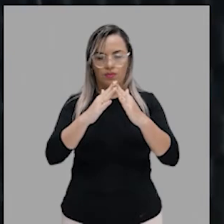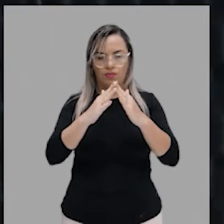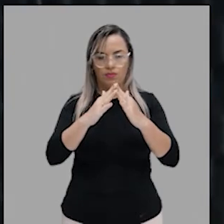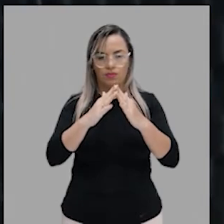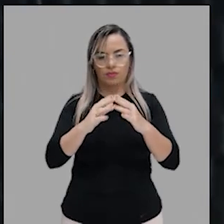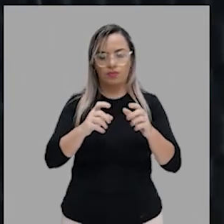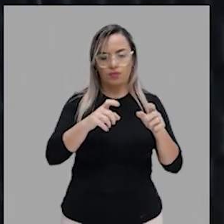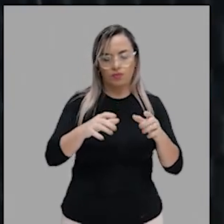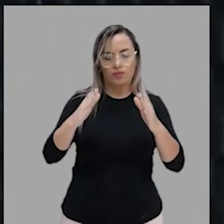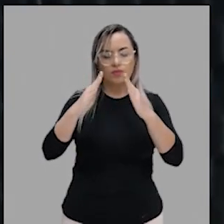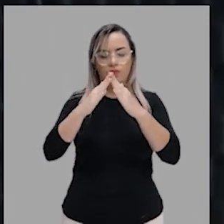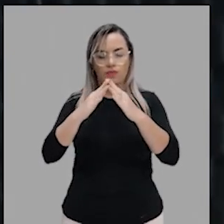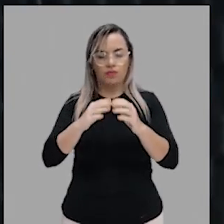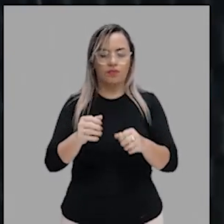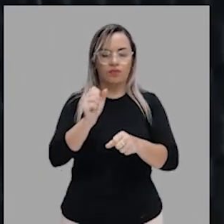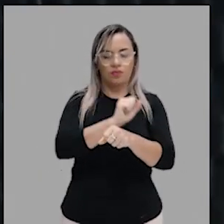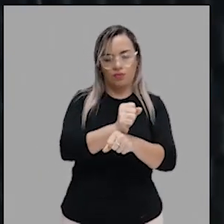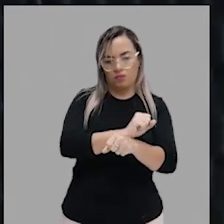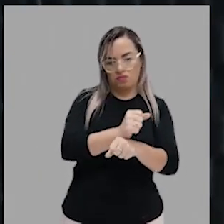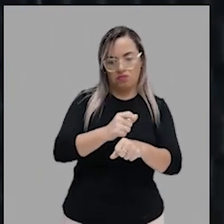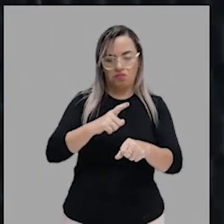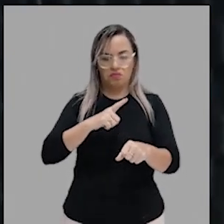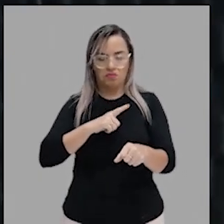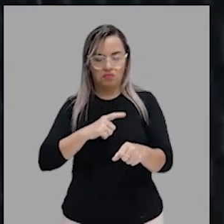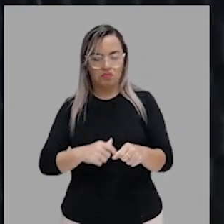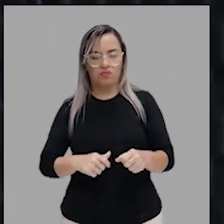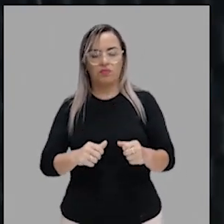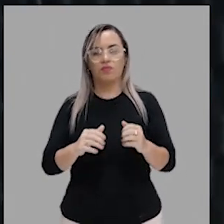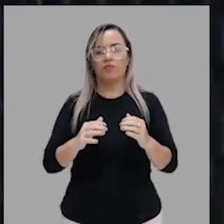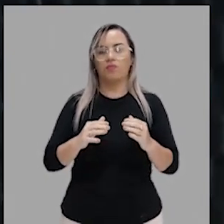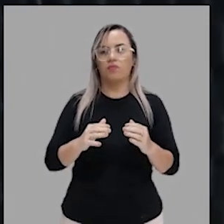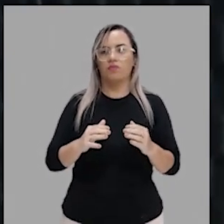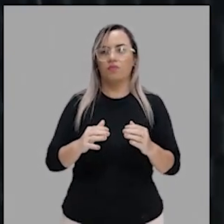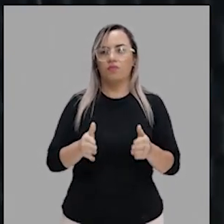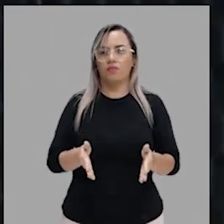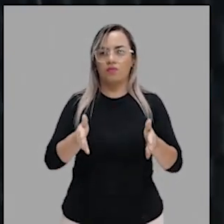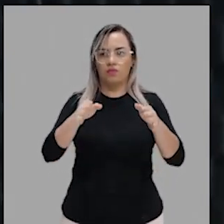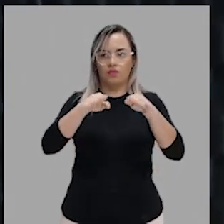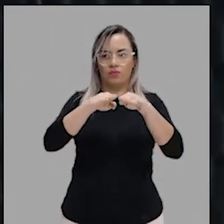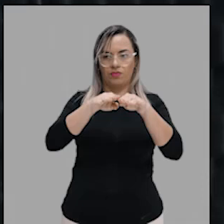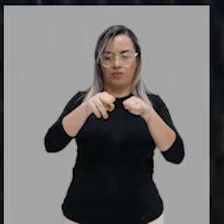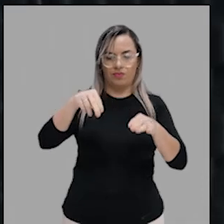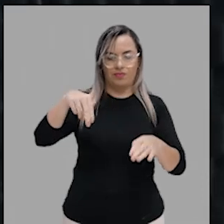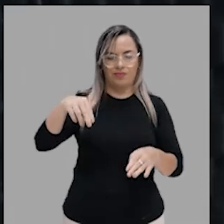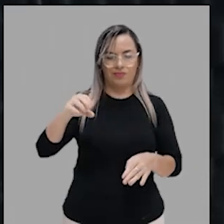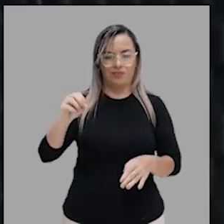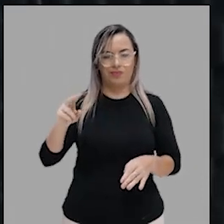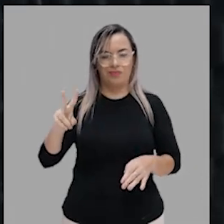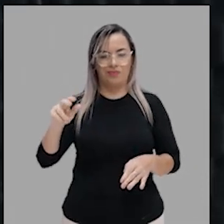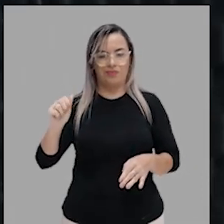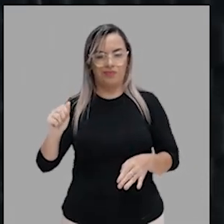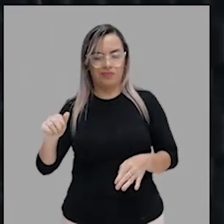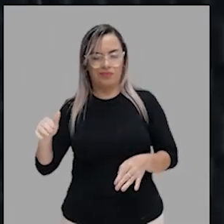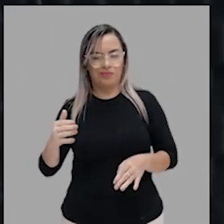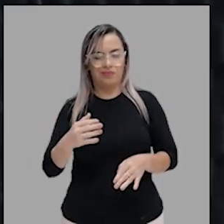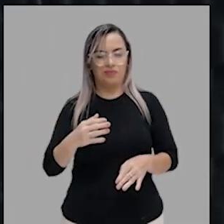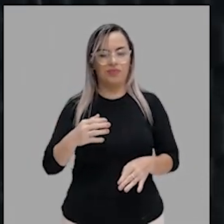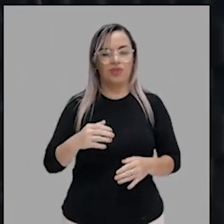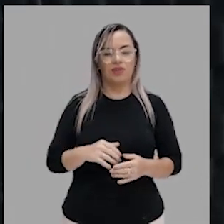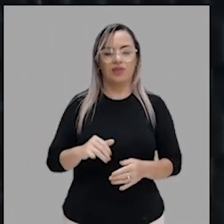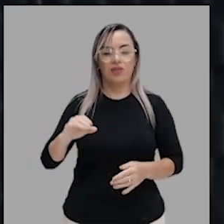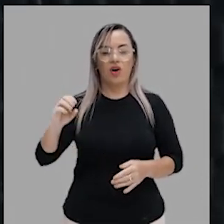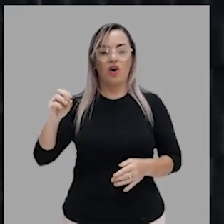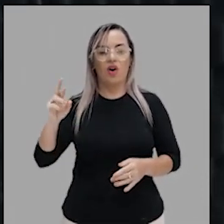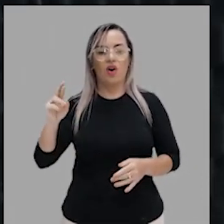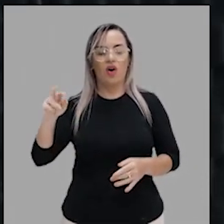eu tenho um carro, eu tenho um apartamento em Nova York. Então, eu tenho alguns